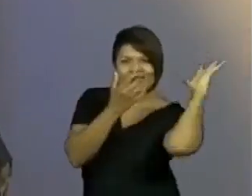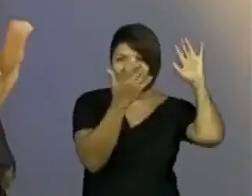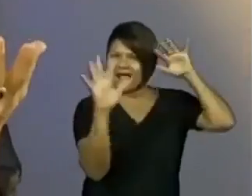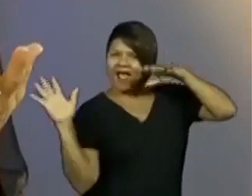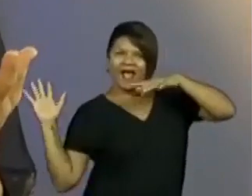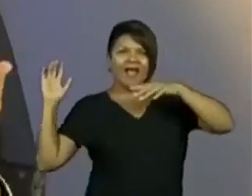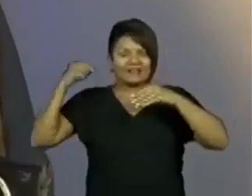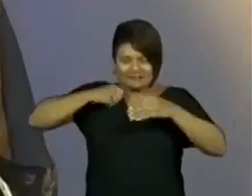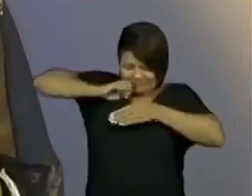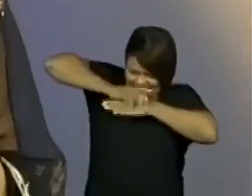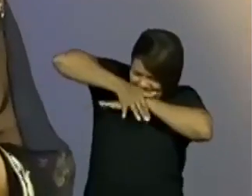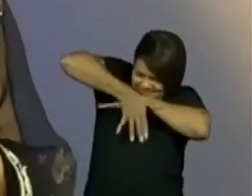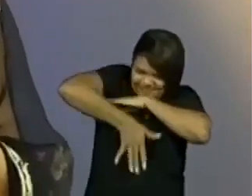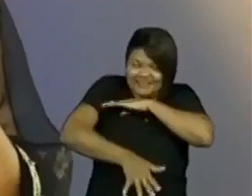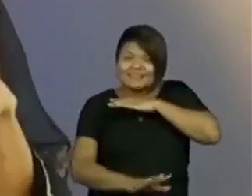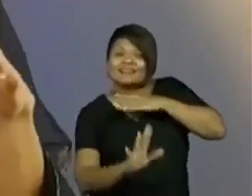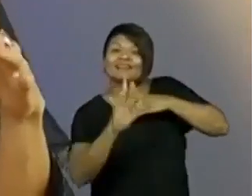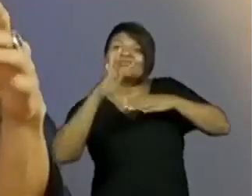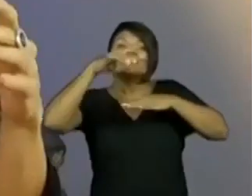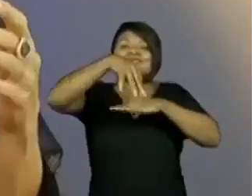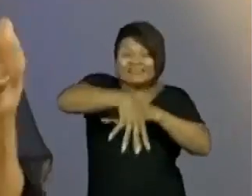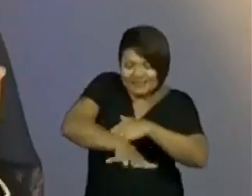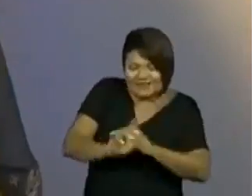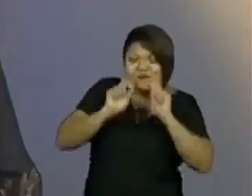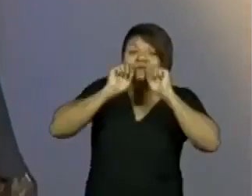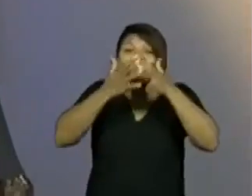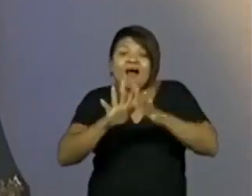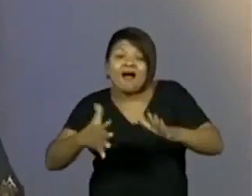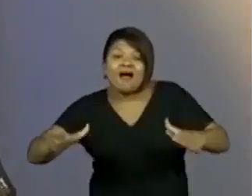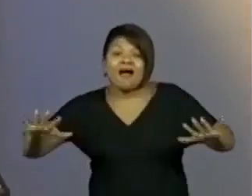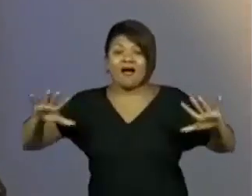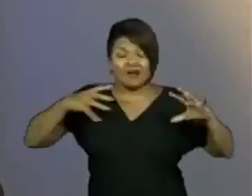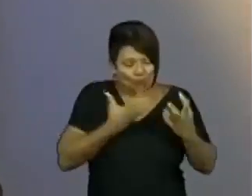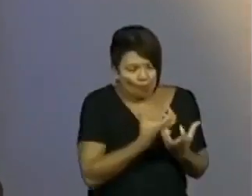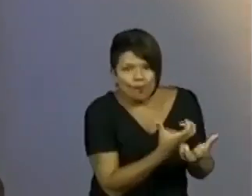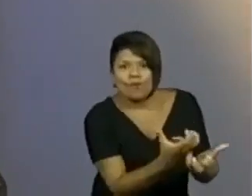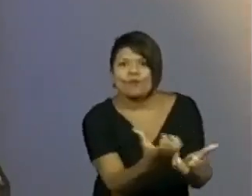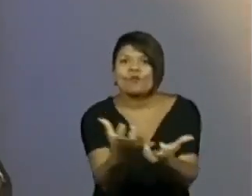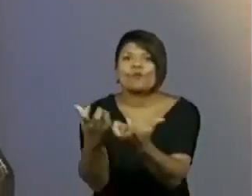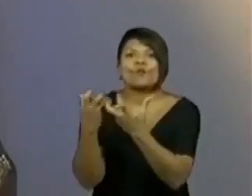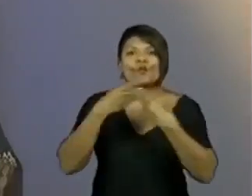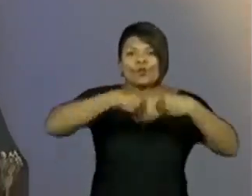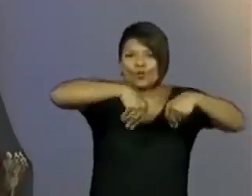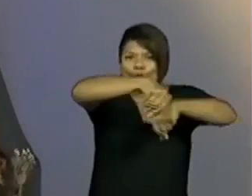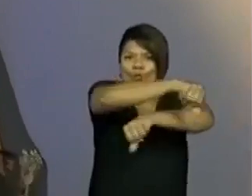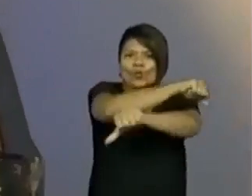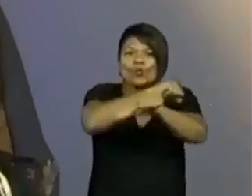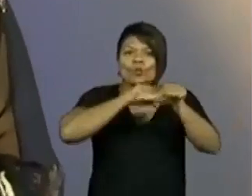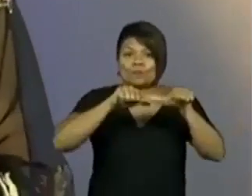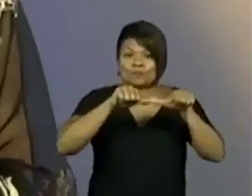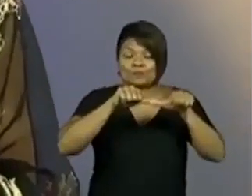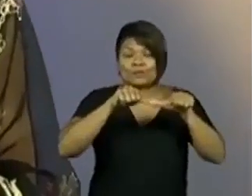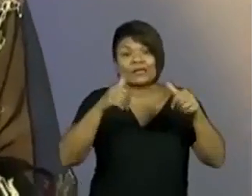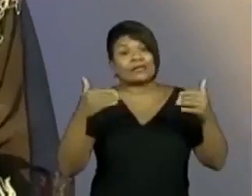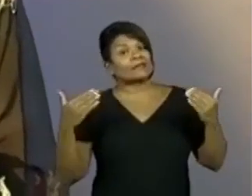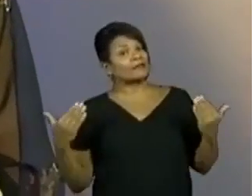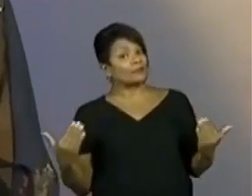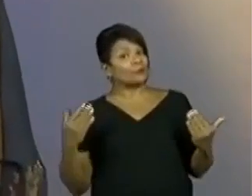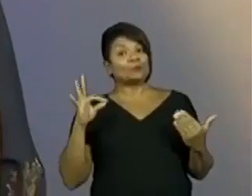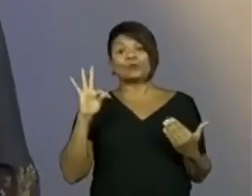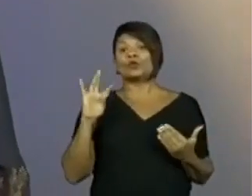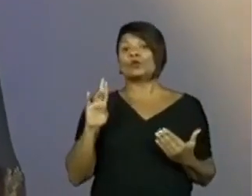as nascentes, as cachoeiras, os mares, os desertos. E então, Tupã